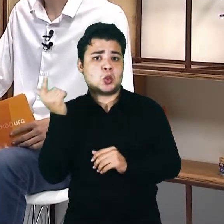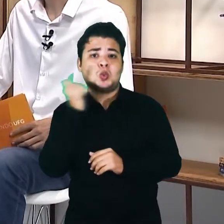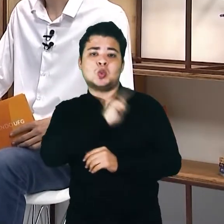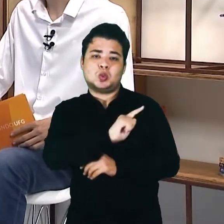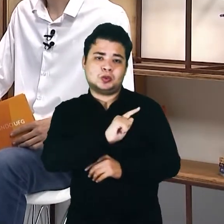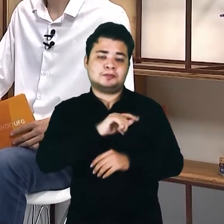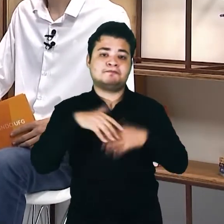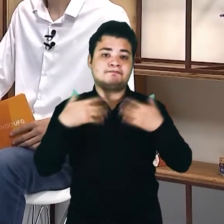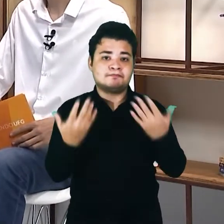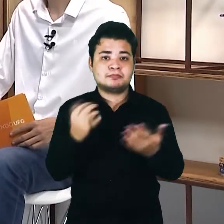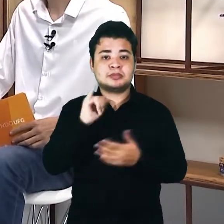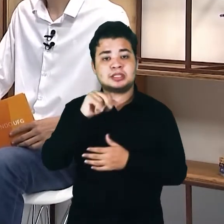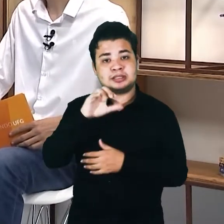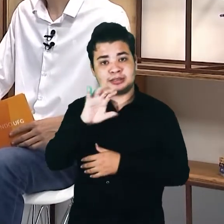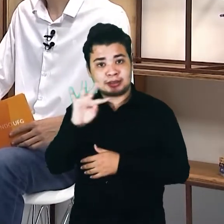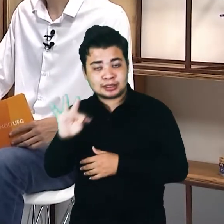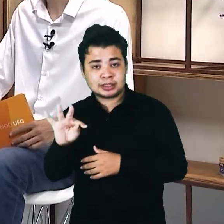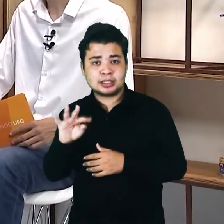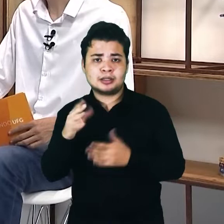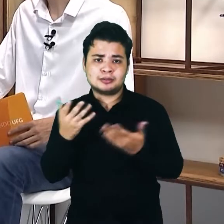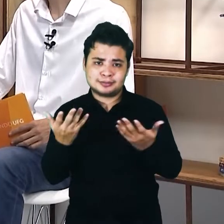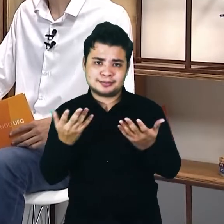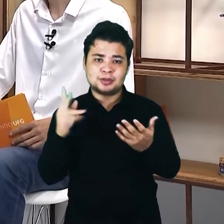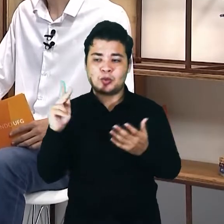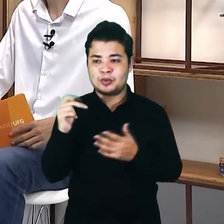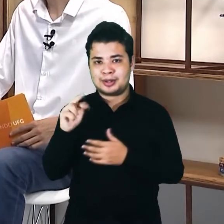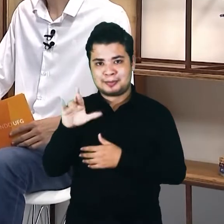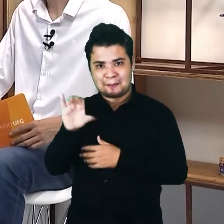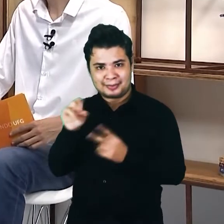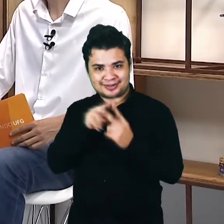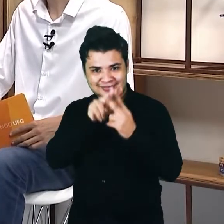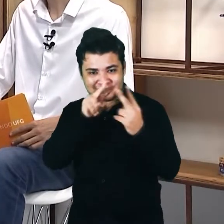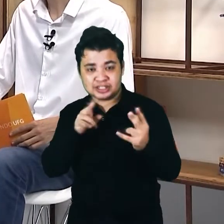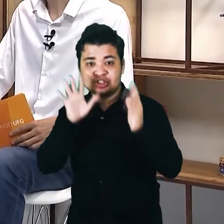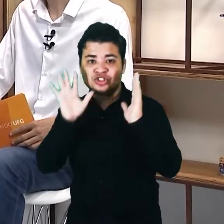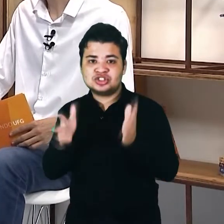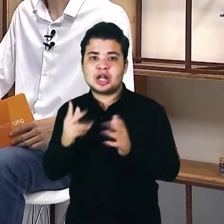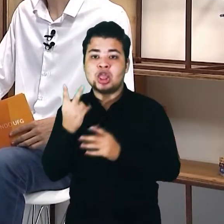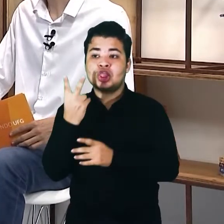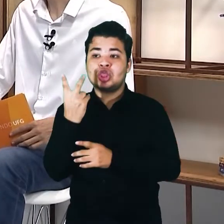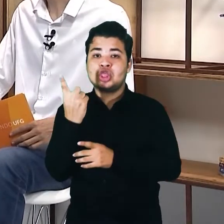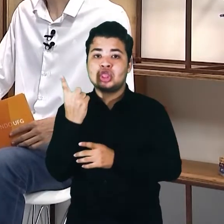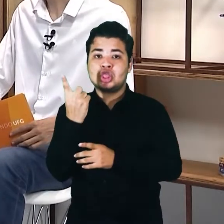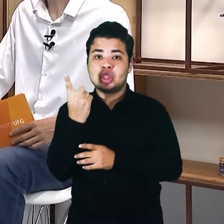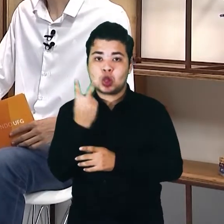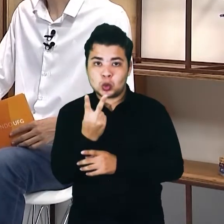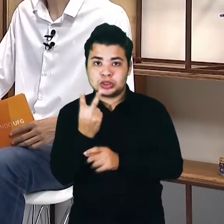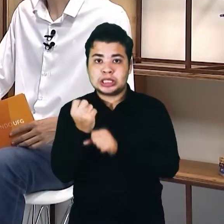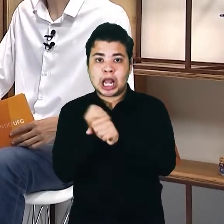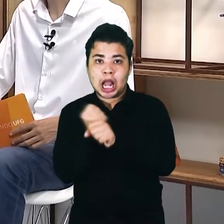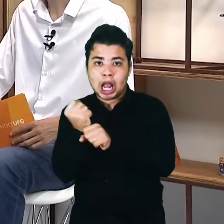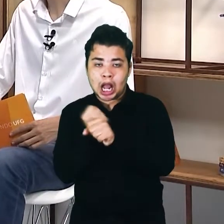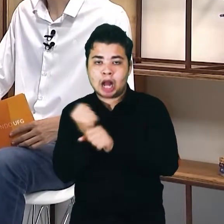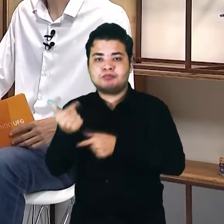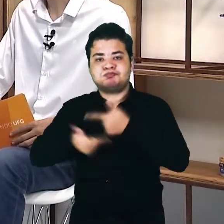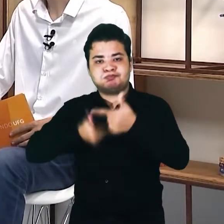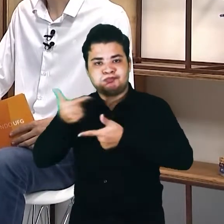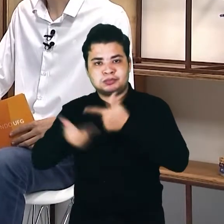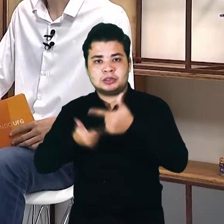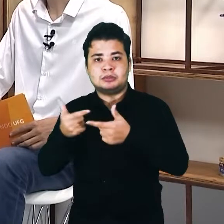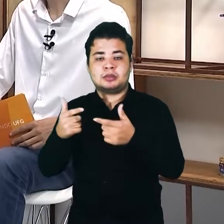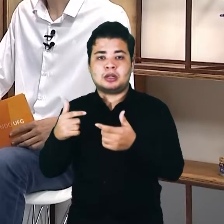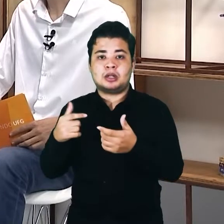INCT Herbário Virtual já tem 12 anos de trabalho, né? Sempre aumentando o número de